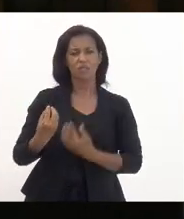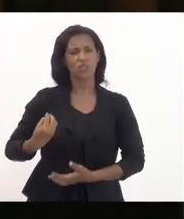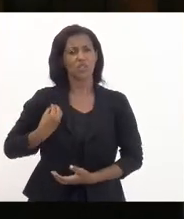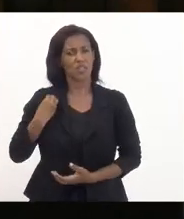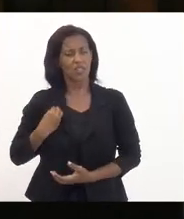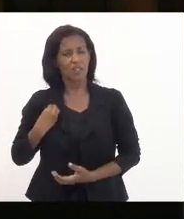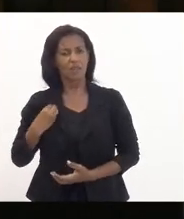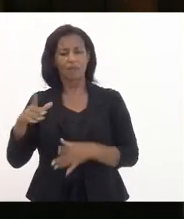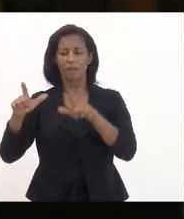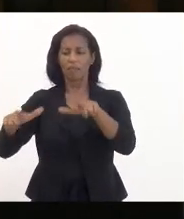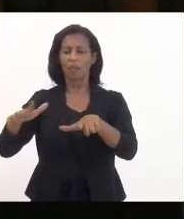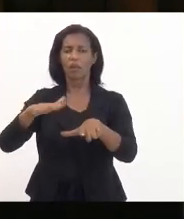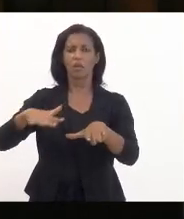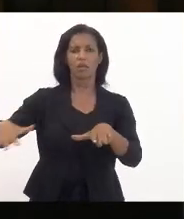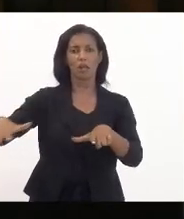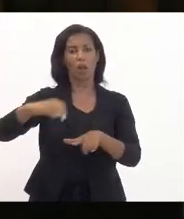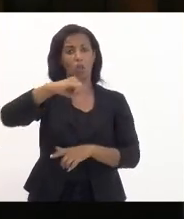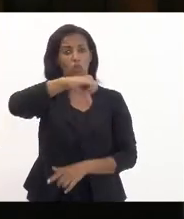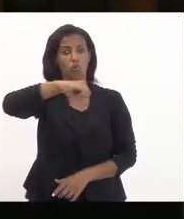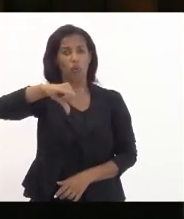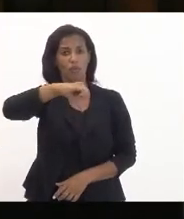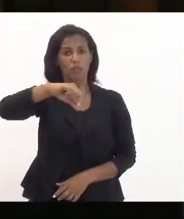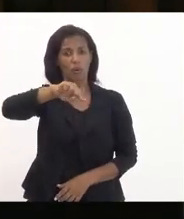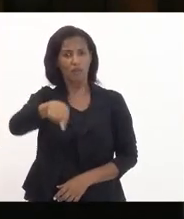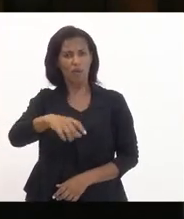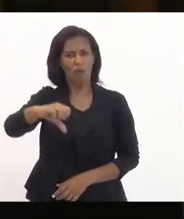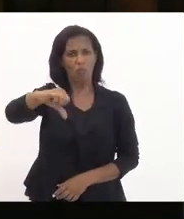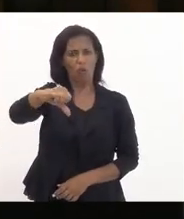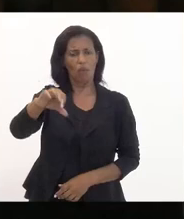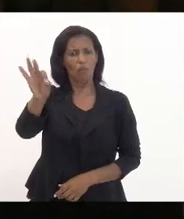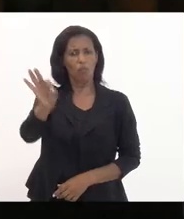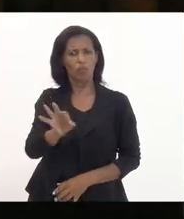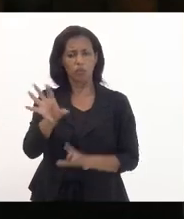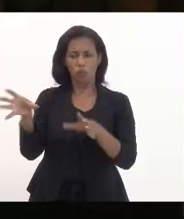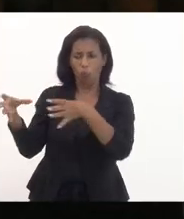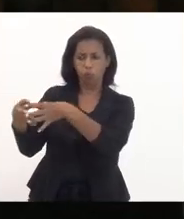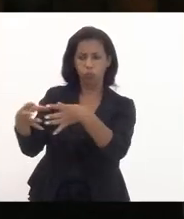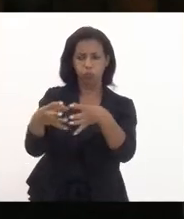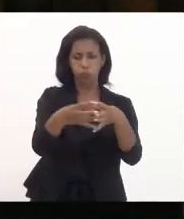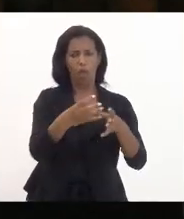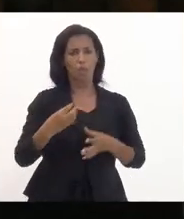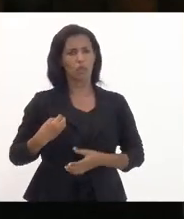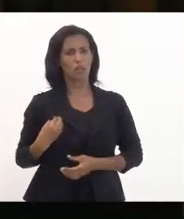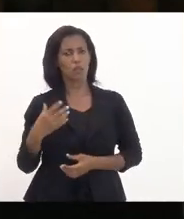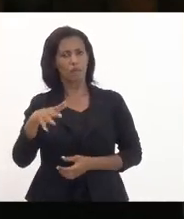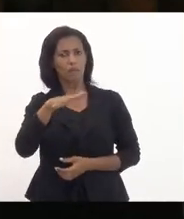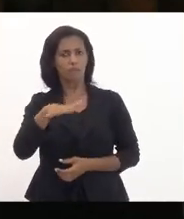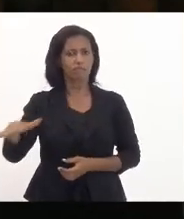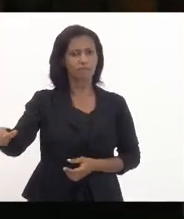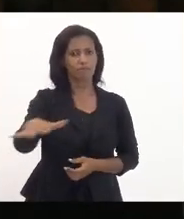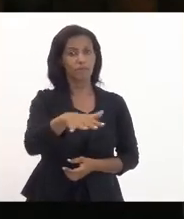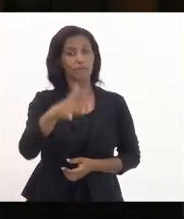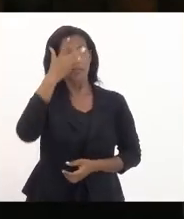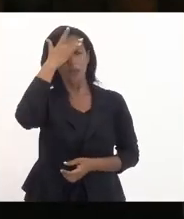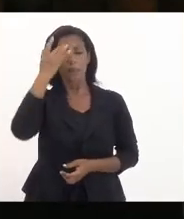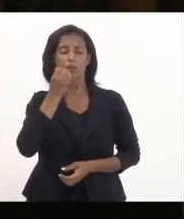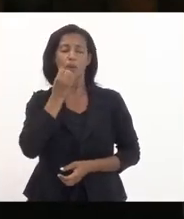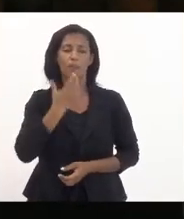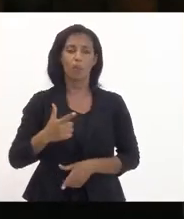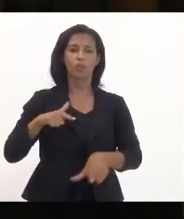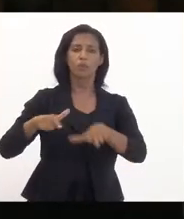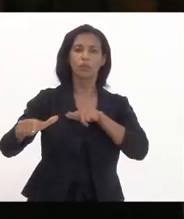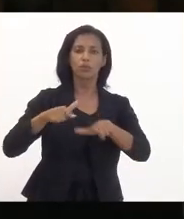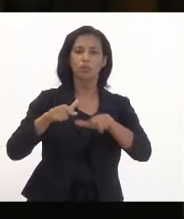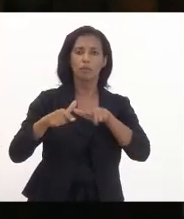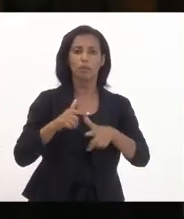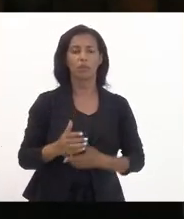predominantemente nesse lugar. 99,9% do conjunto de pessoas que habita esses contingentes populacionais são pessoas de bem,